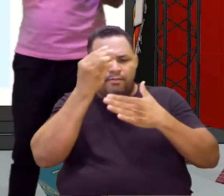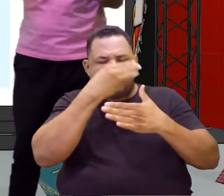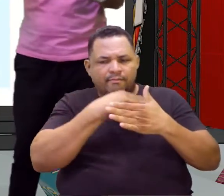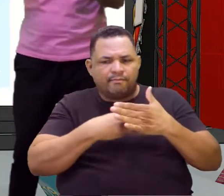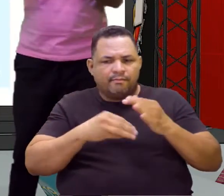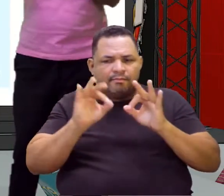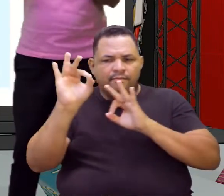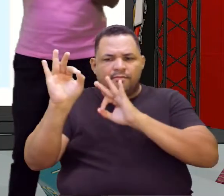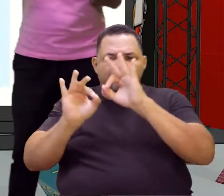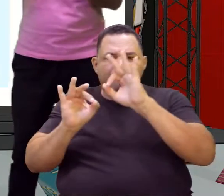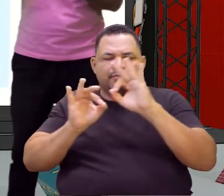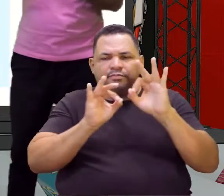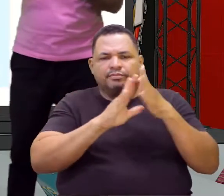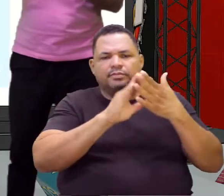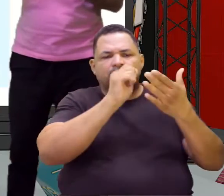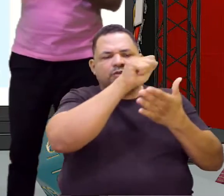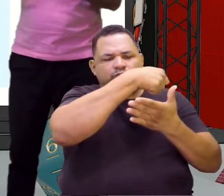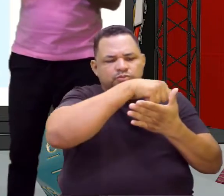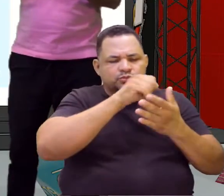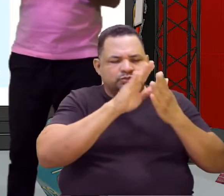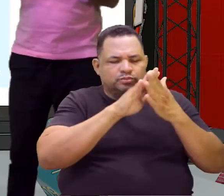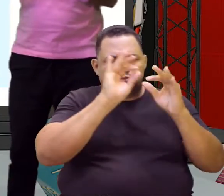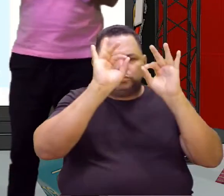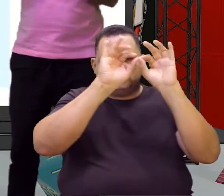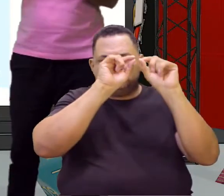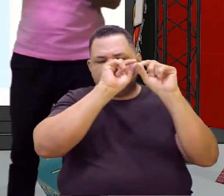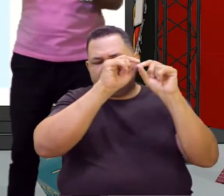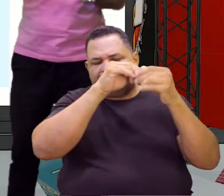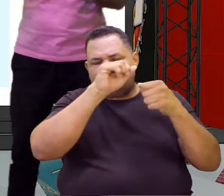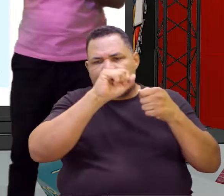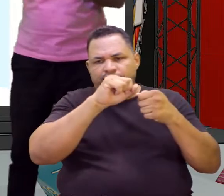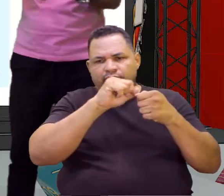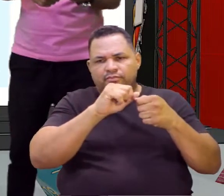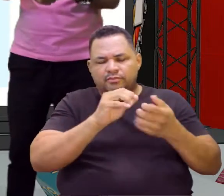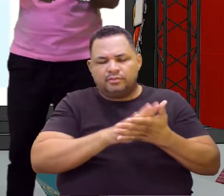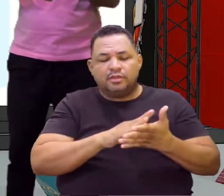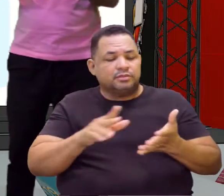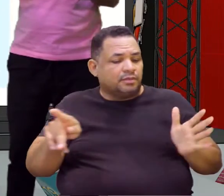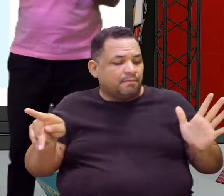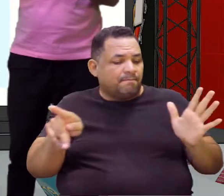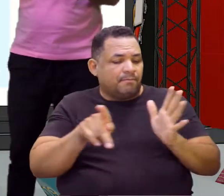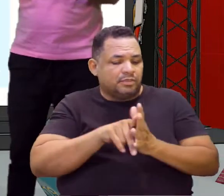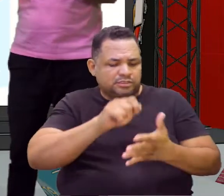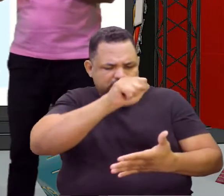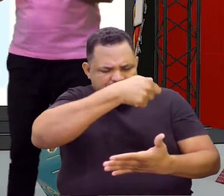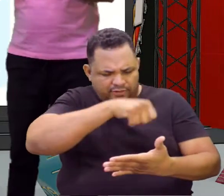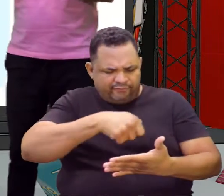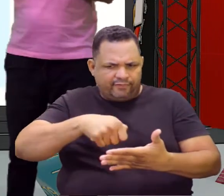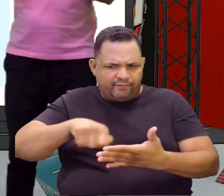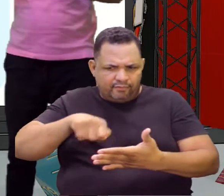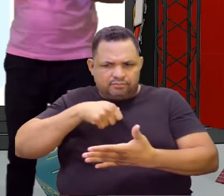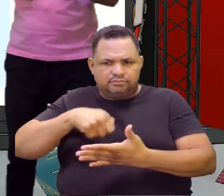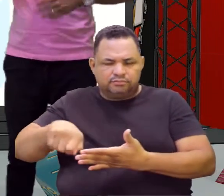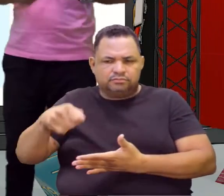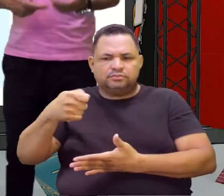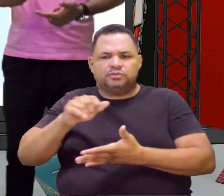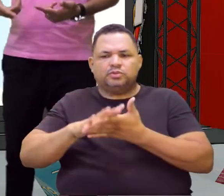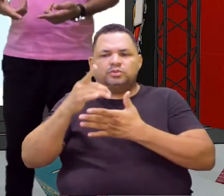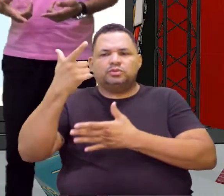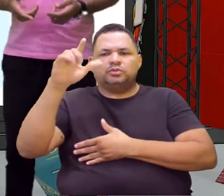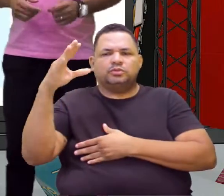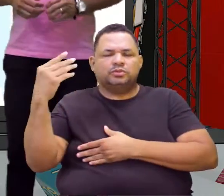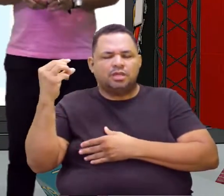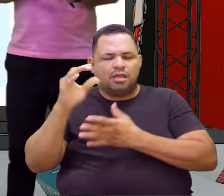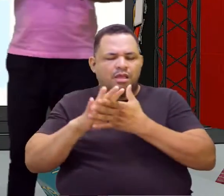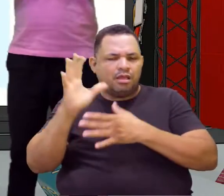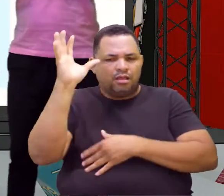mental. Legal. O mapa mental é onde você tem anotações. E é bom que você faça de próprio punho, para que você consiga, né, memorizar.